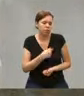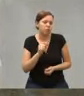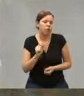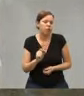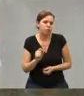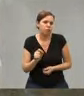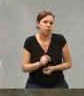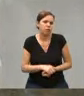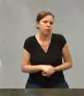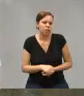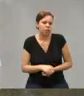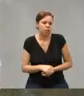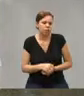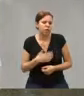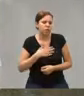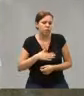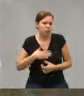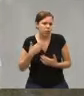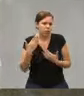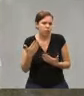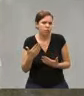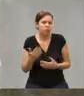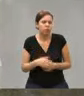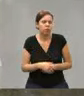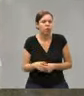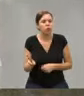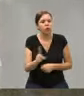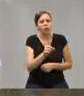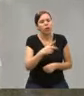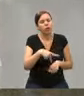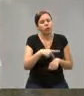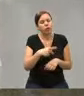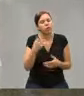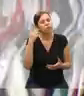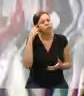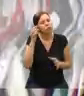muito gratificante poder trabalhar. Existem planos para o futuro?